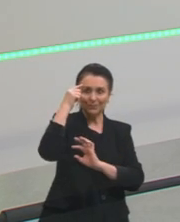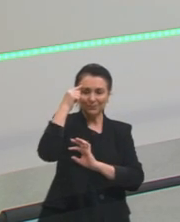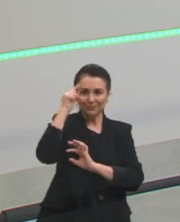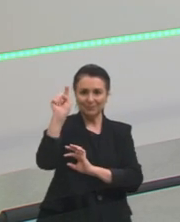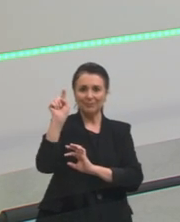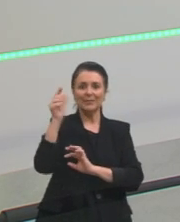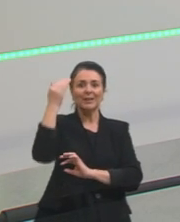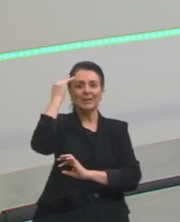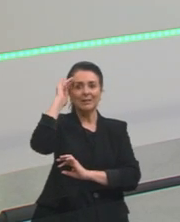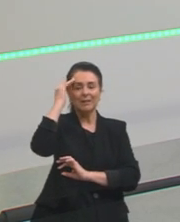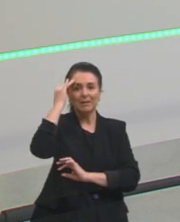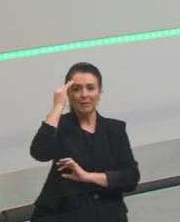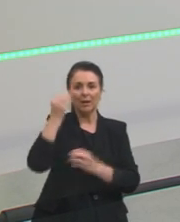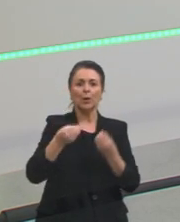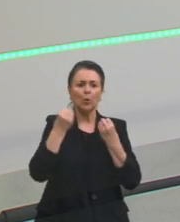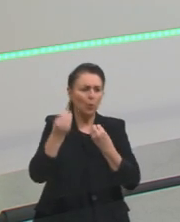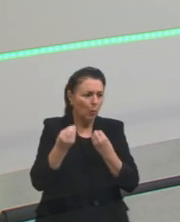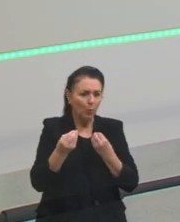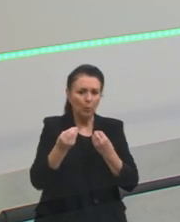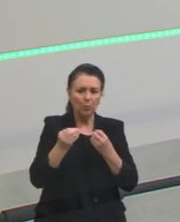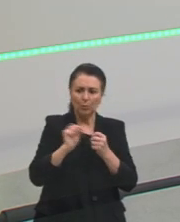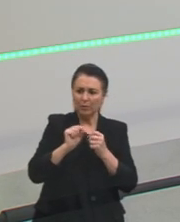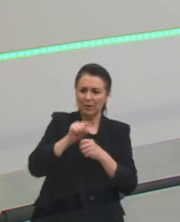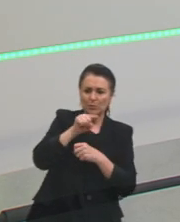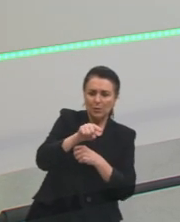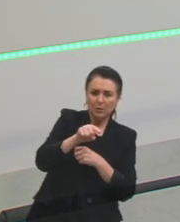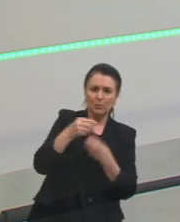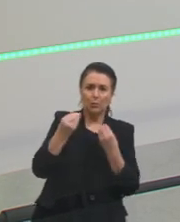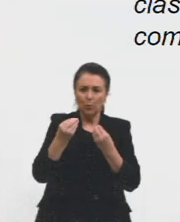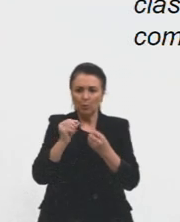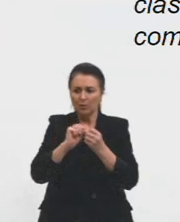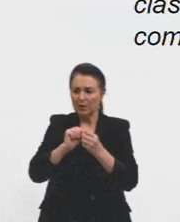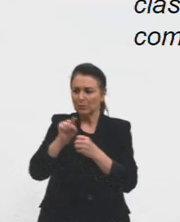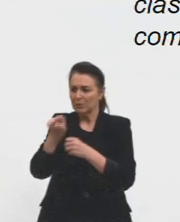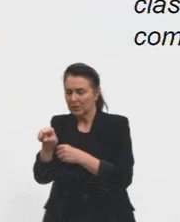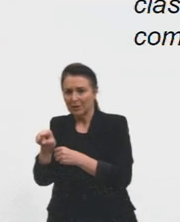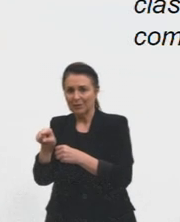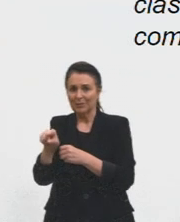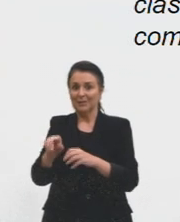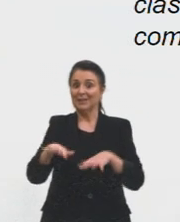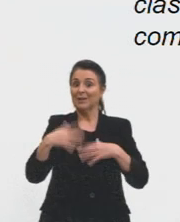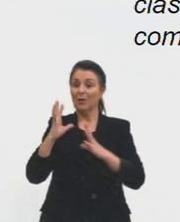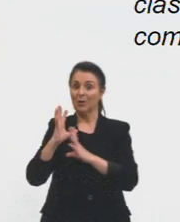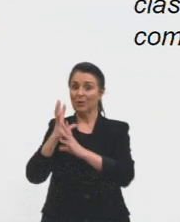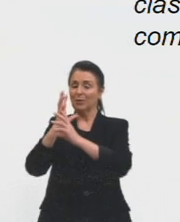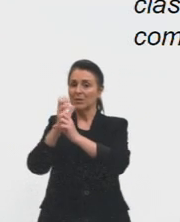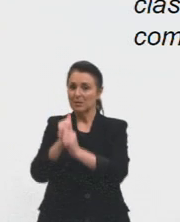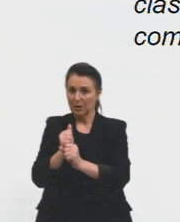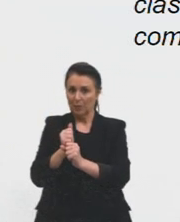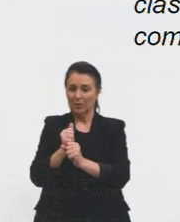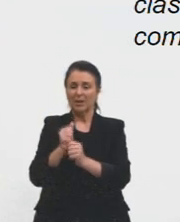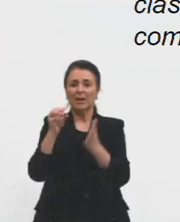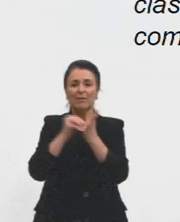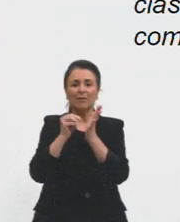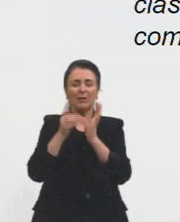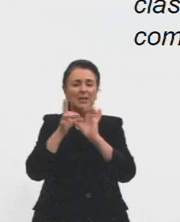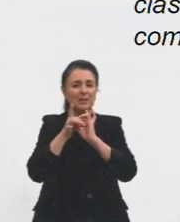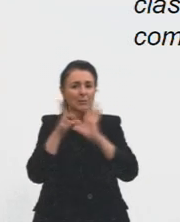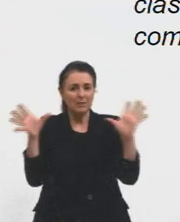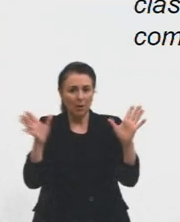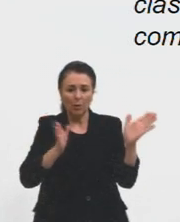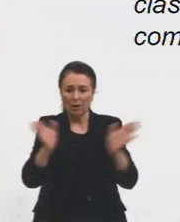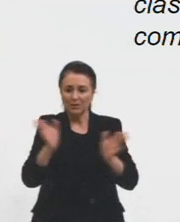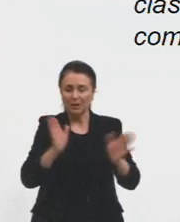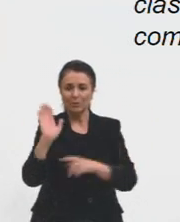entender onde que tá ué mas Da onde saiu isso então portanto conclui-se que a preta a questão do acesso